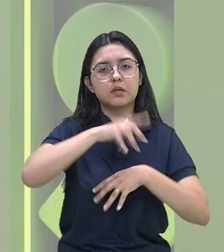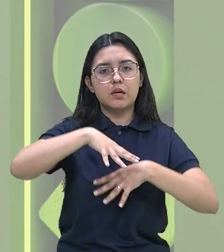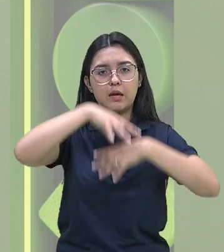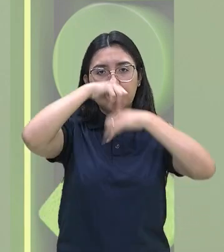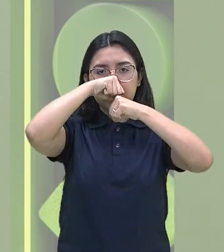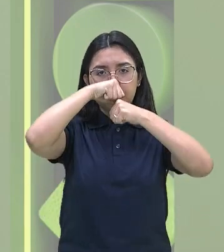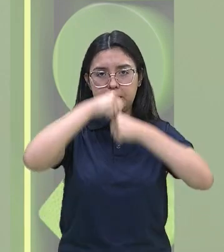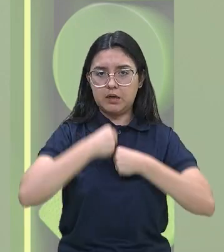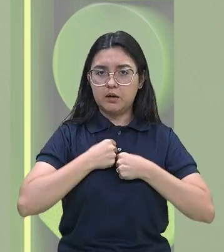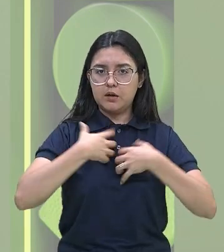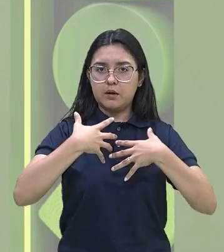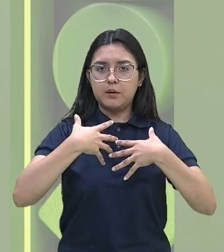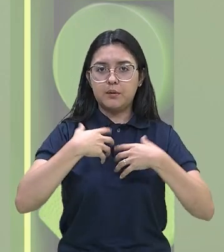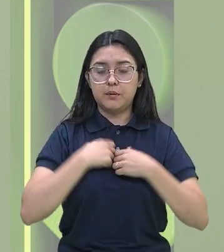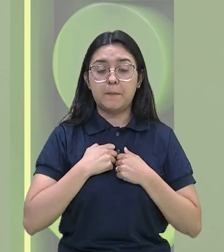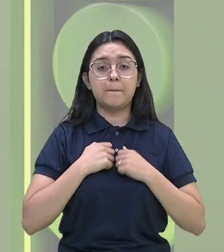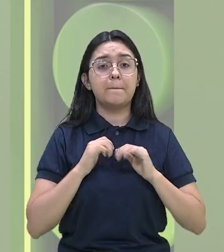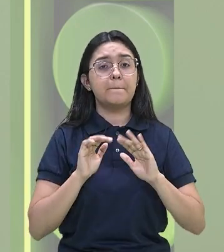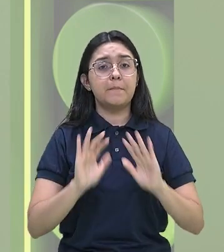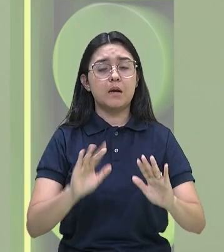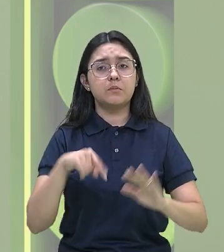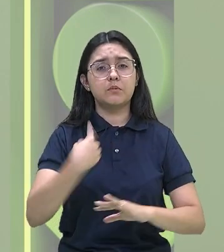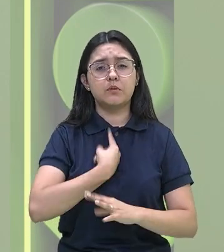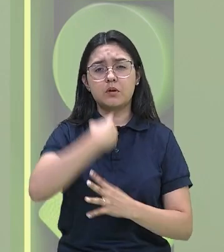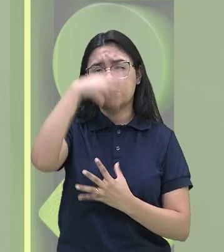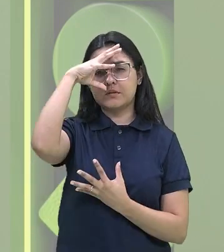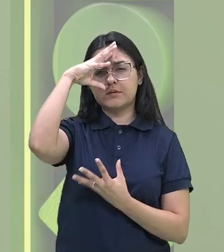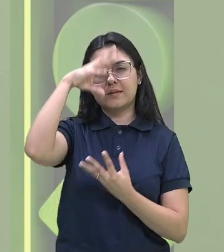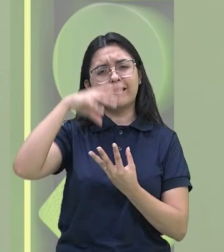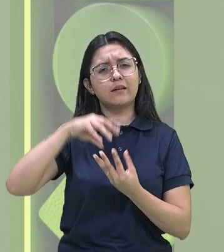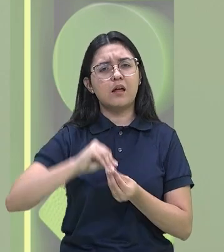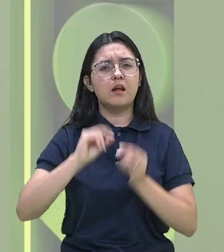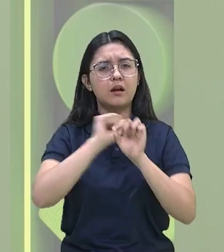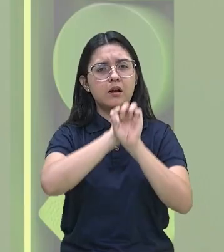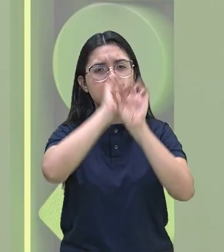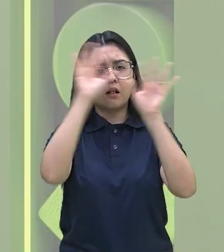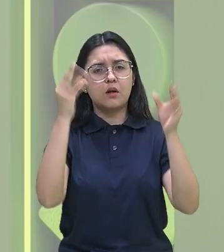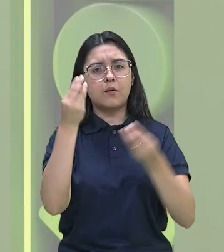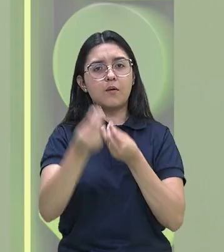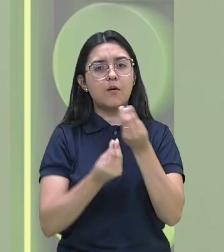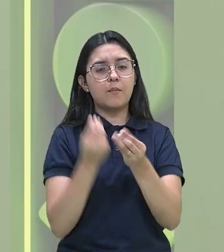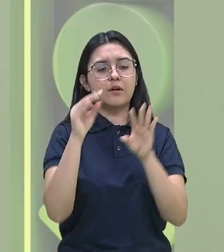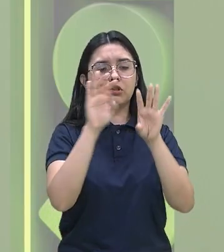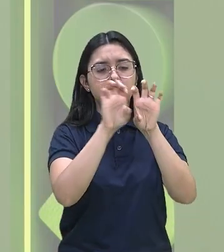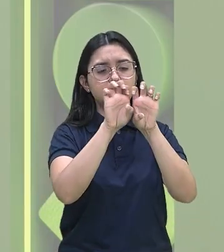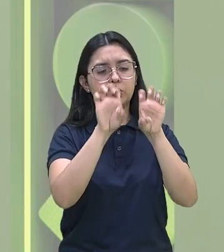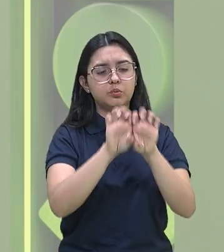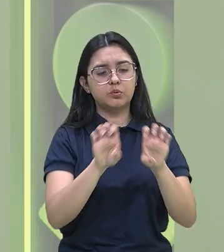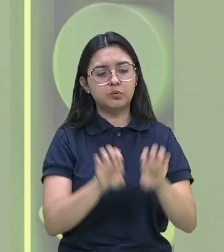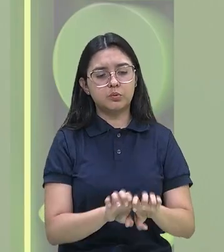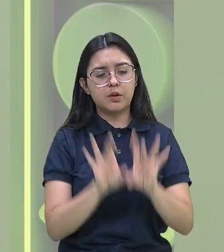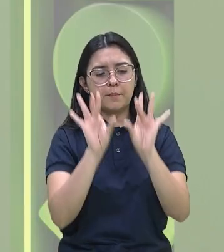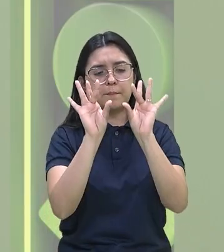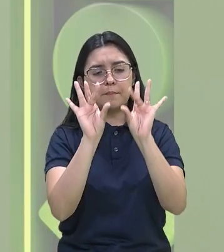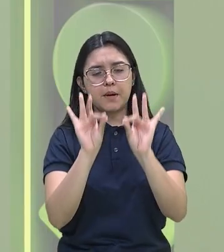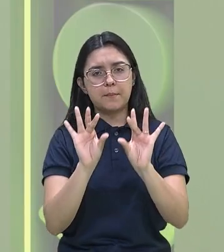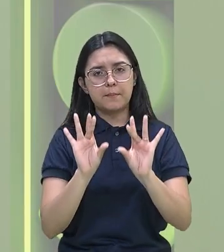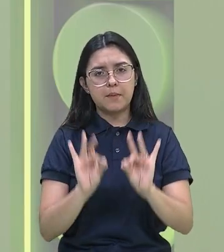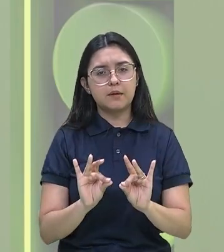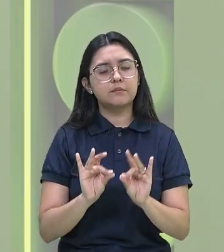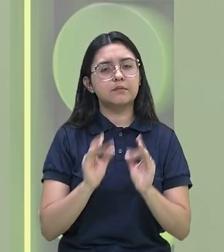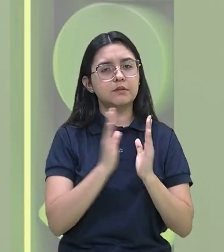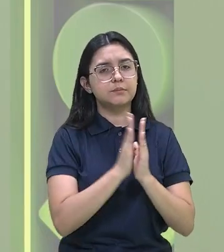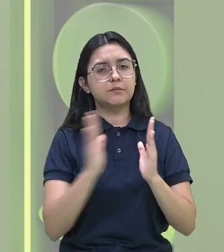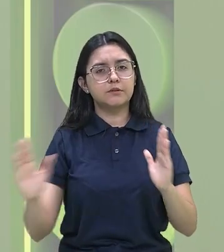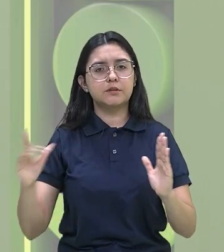aconteça, ok? Porém, para nós entendermos as estruturas que estão presentes e envolvidas nesse